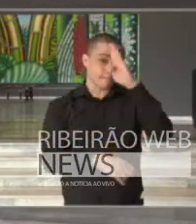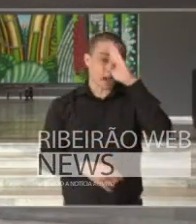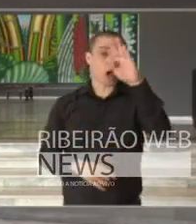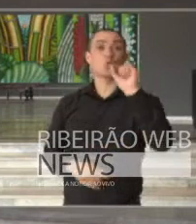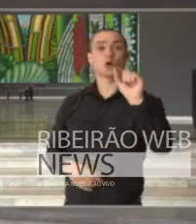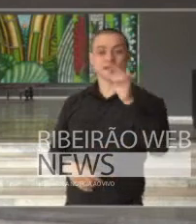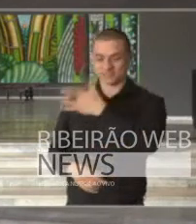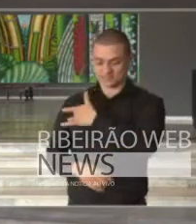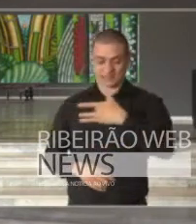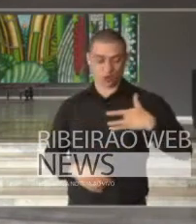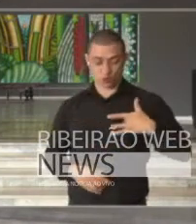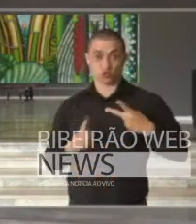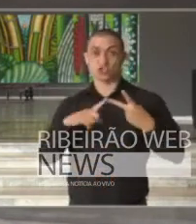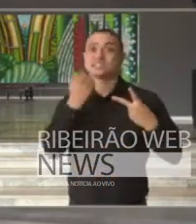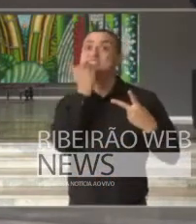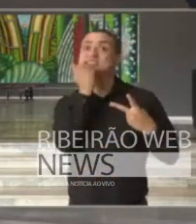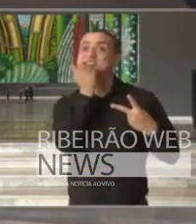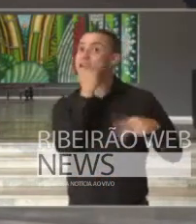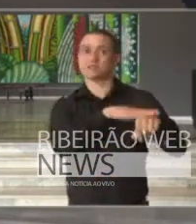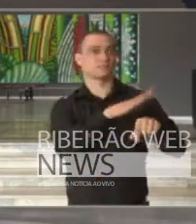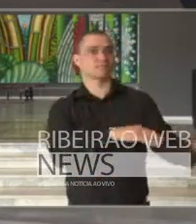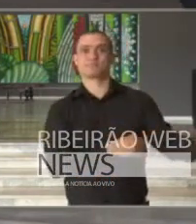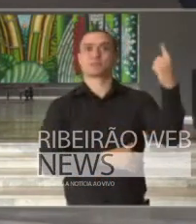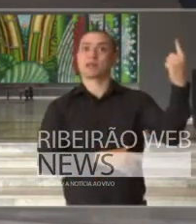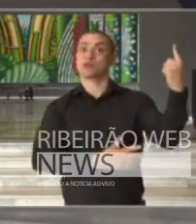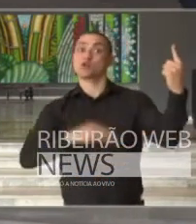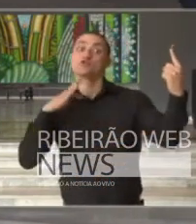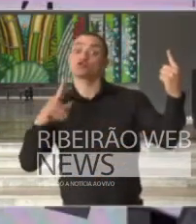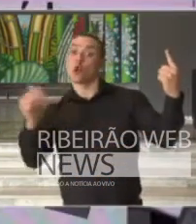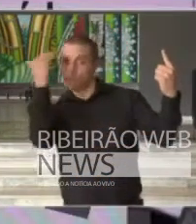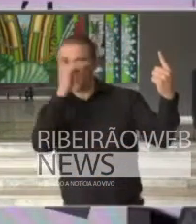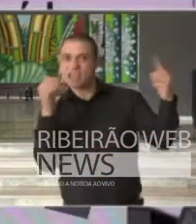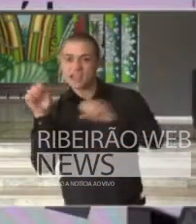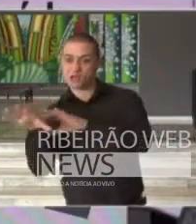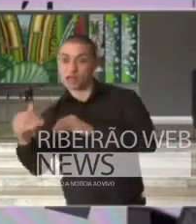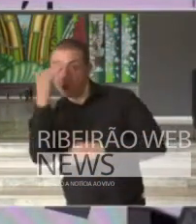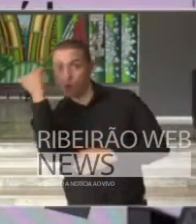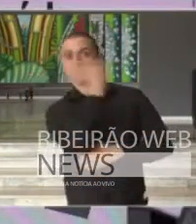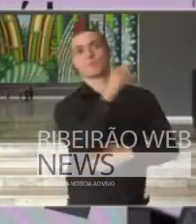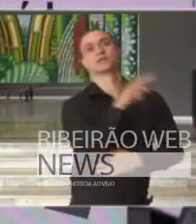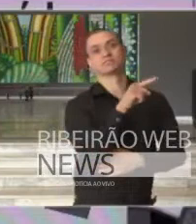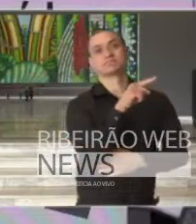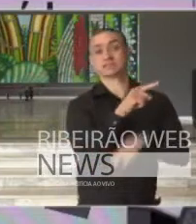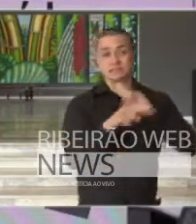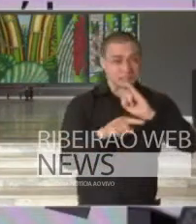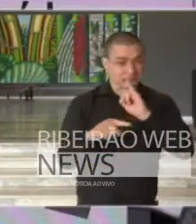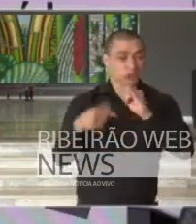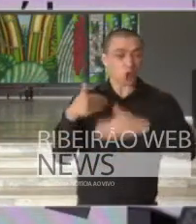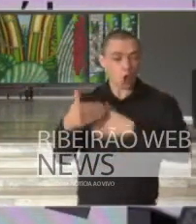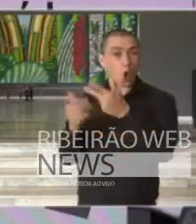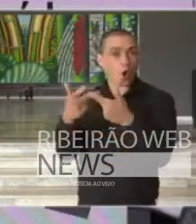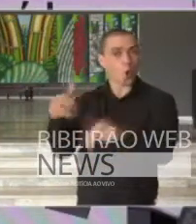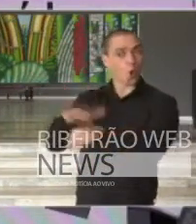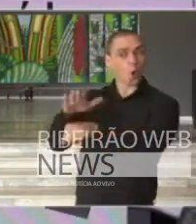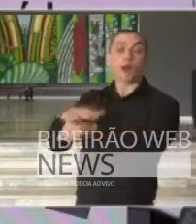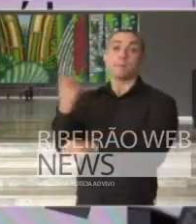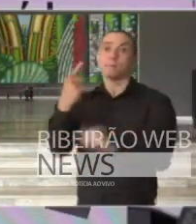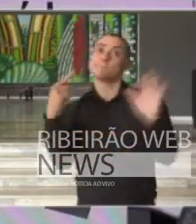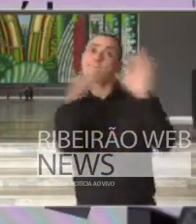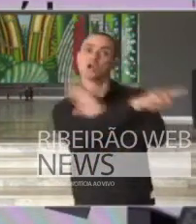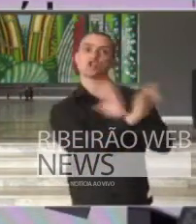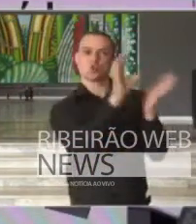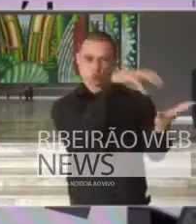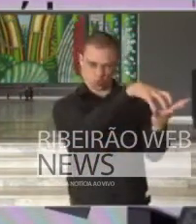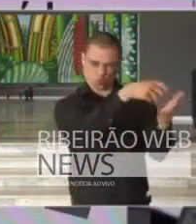fundamental. Saúde e ciência comandam tudo que vai ser feito na educação e sempre, qualquer passo deverá ser autorizado pelo Centro